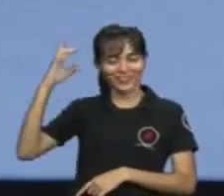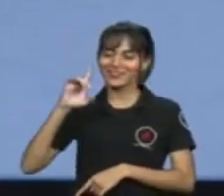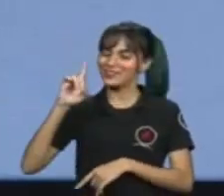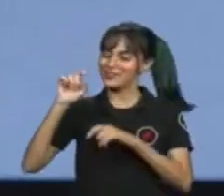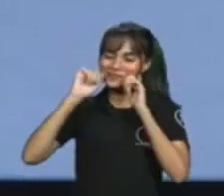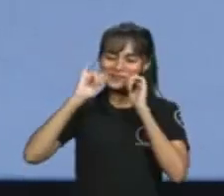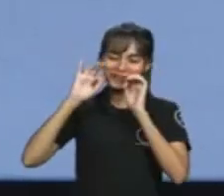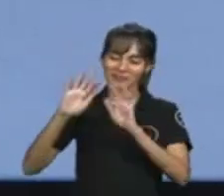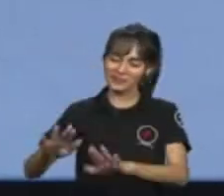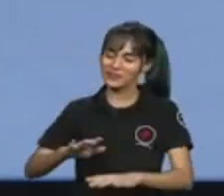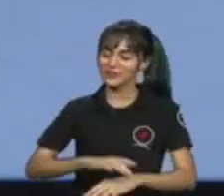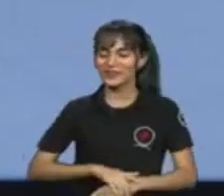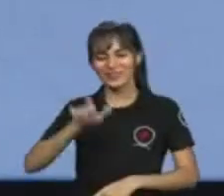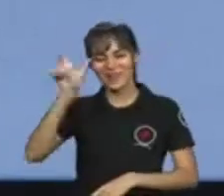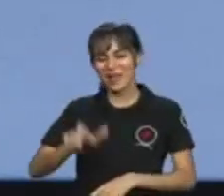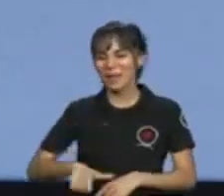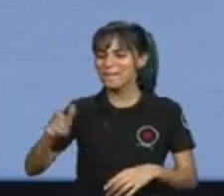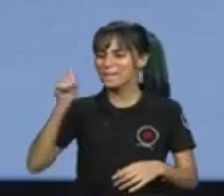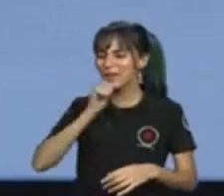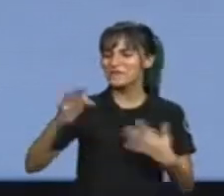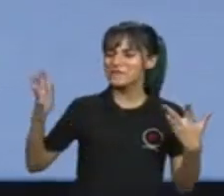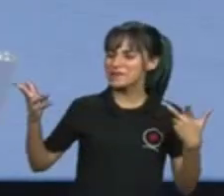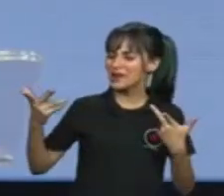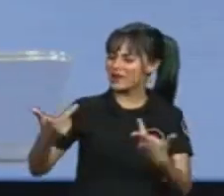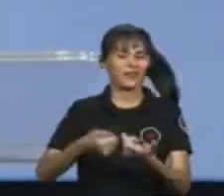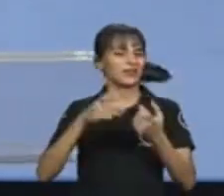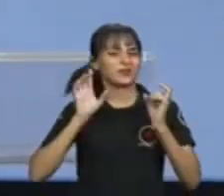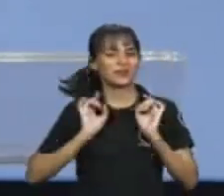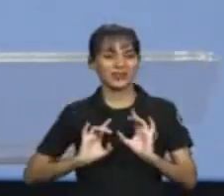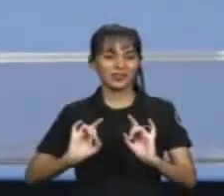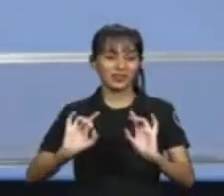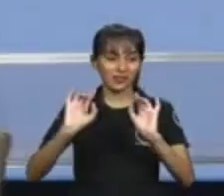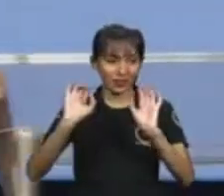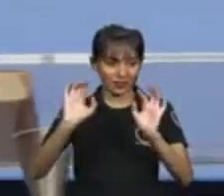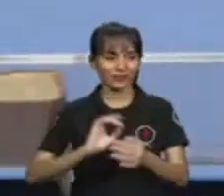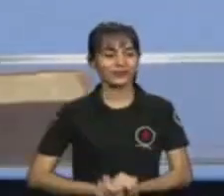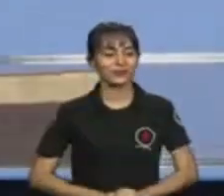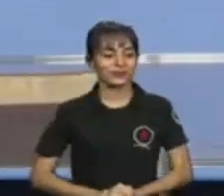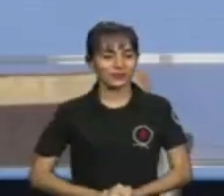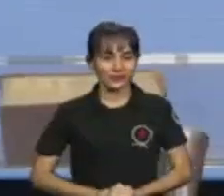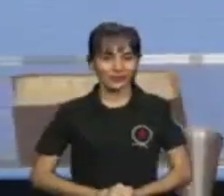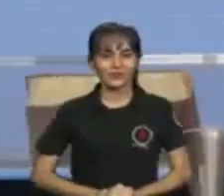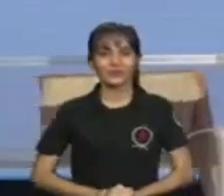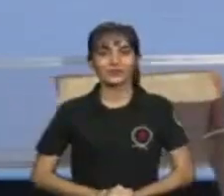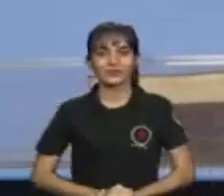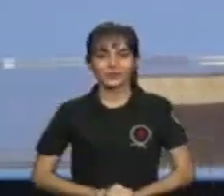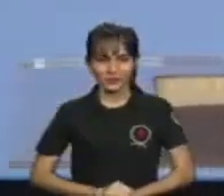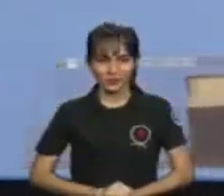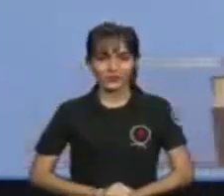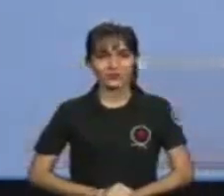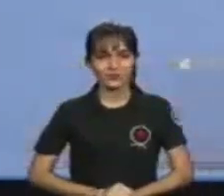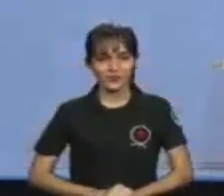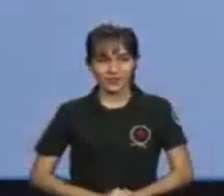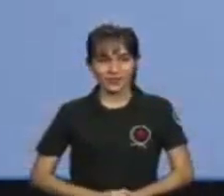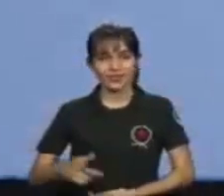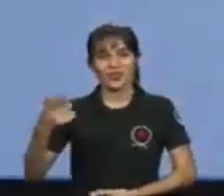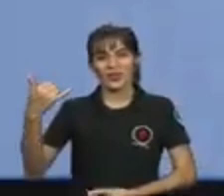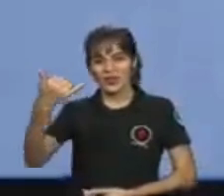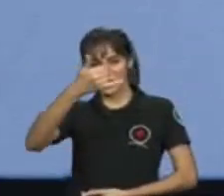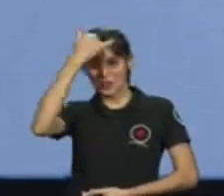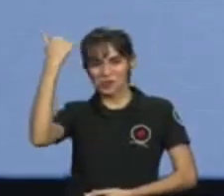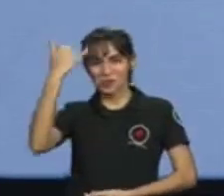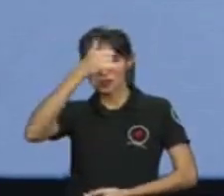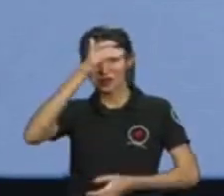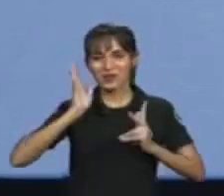bênção. A senhora é uma mulher maravilhosa, especial demais. Todas as nossas consagrações ali às